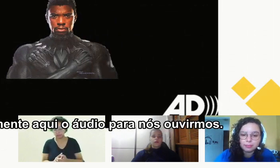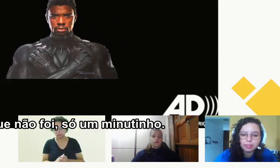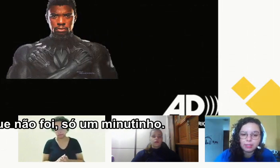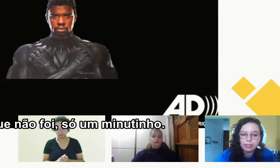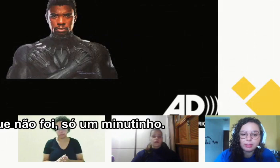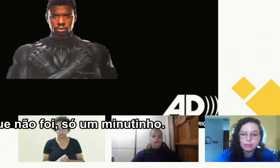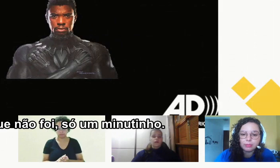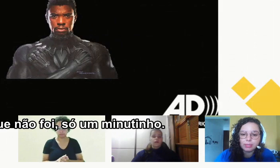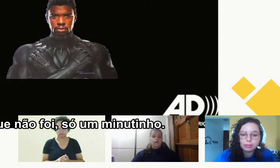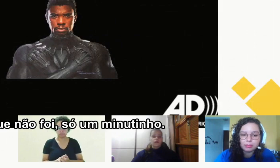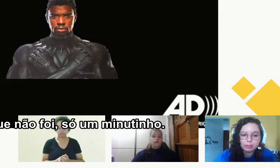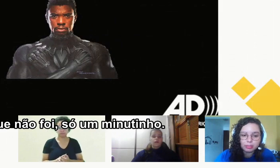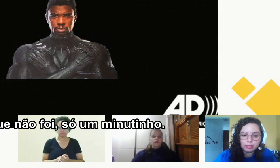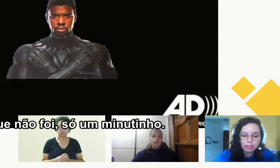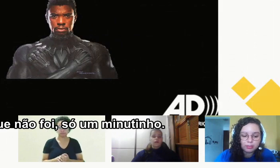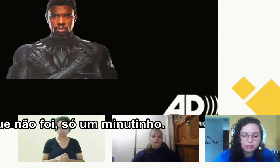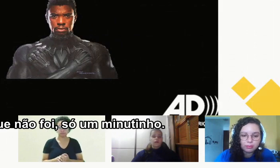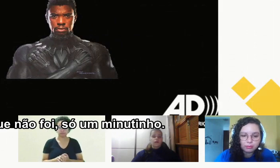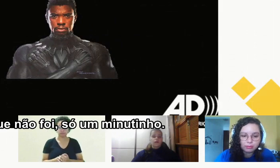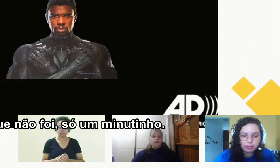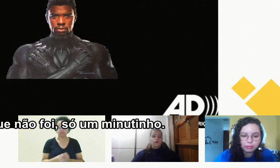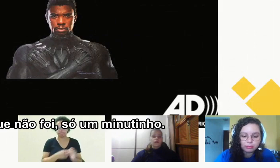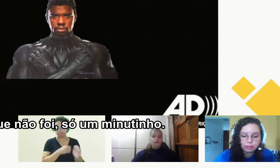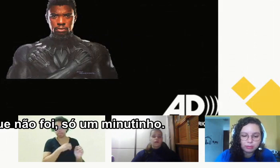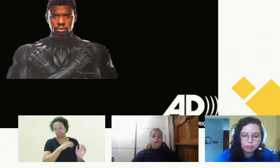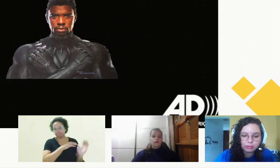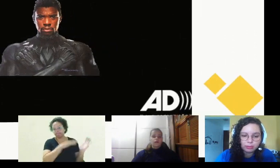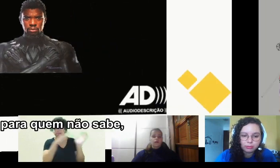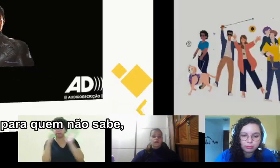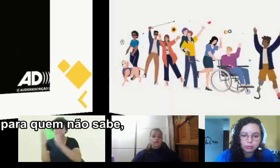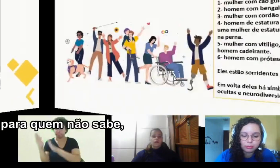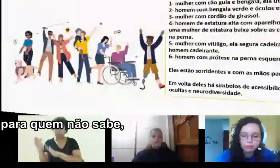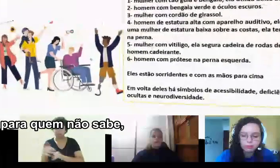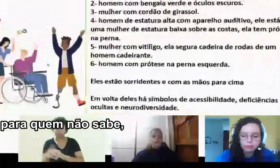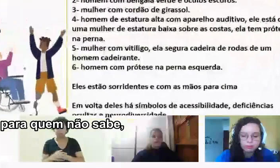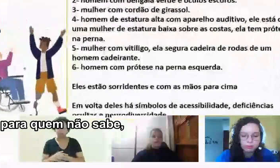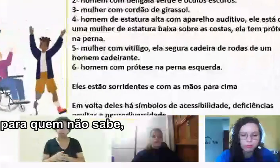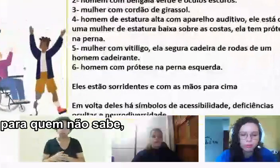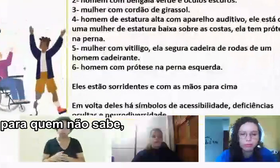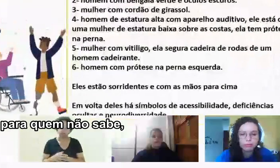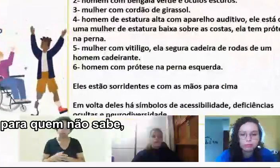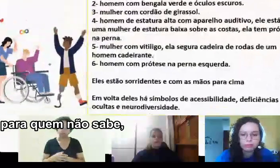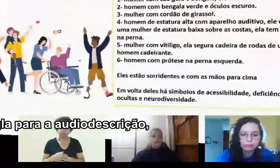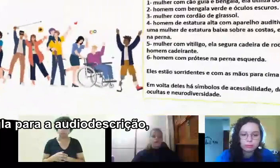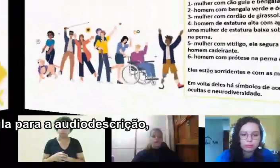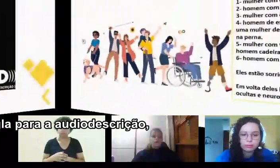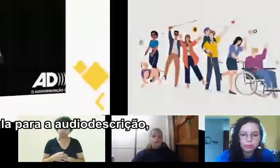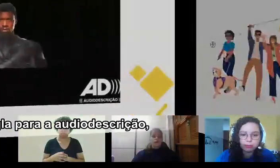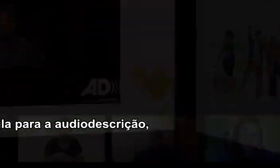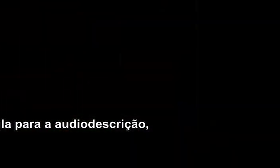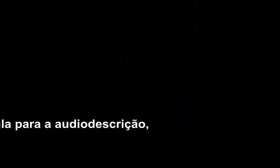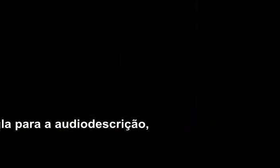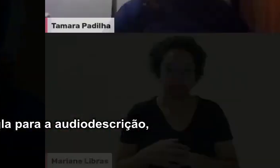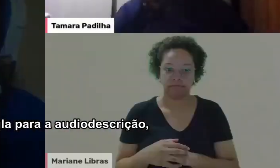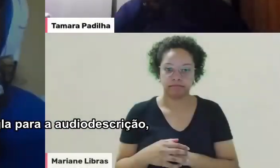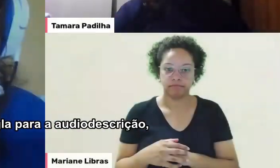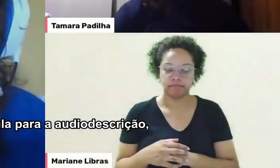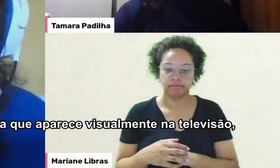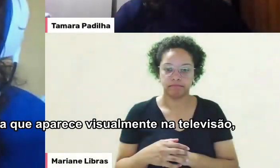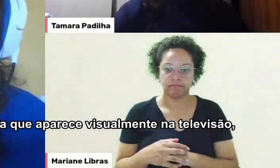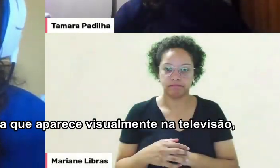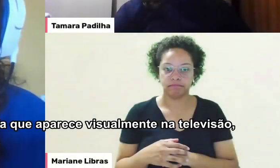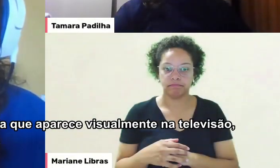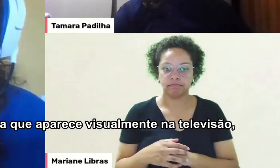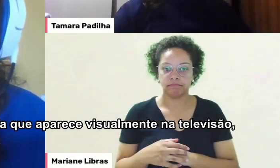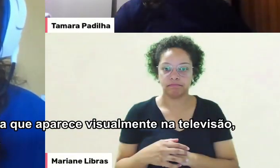audiodescrição. Eu vou passar rapidamente aqui o áudio para nós ouvirmos. Opa, acho que não foi. Só um minutinho,